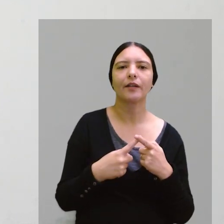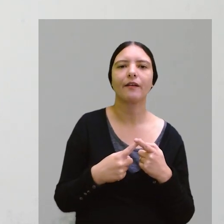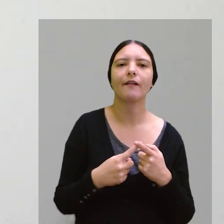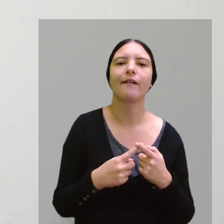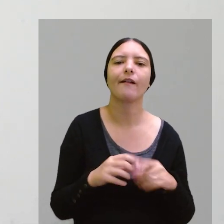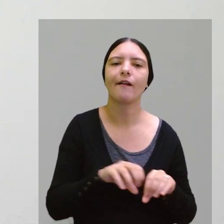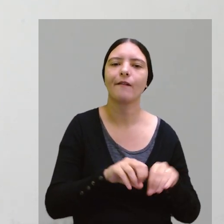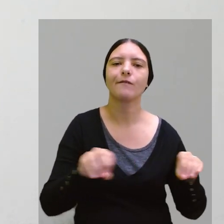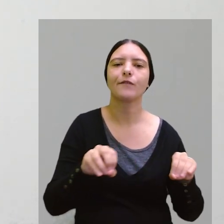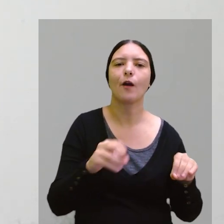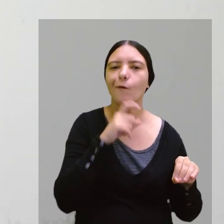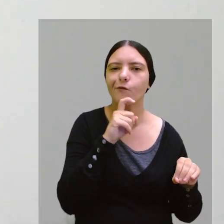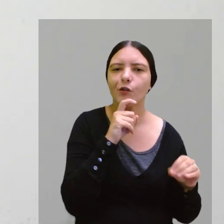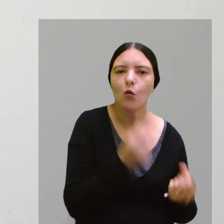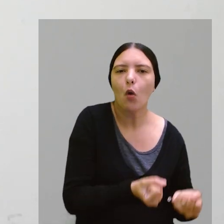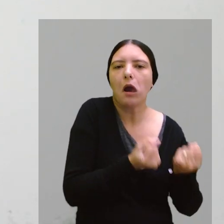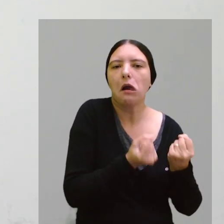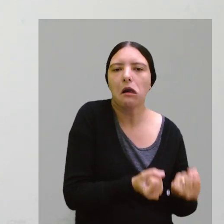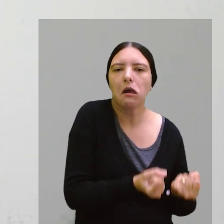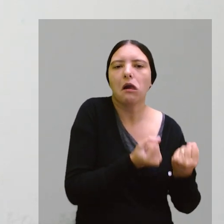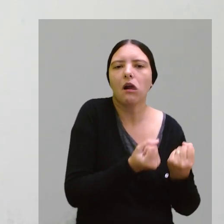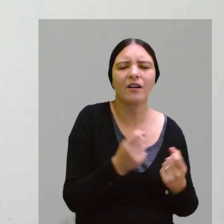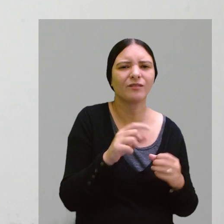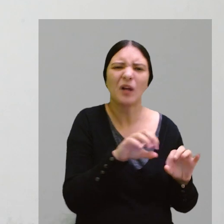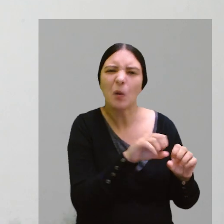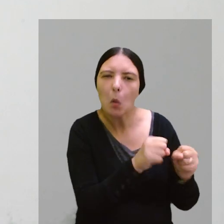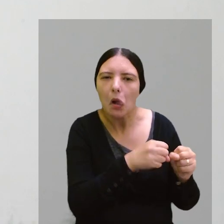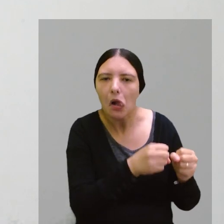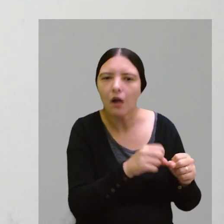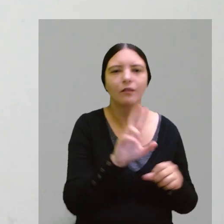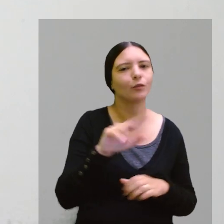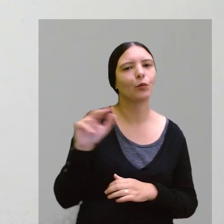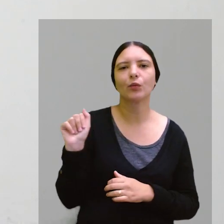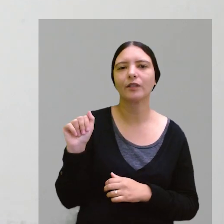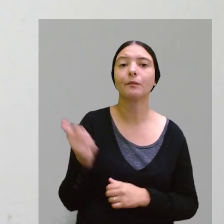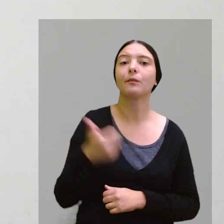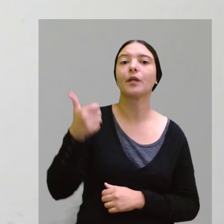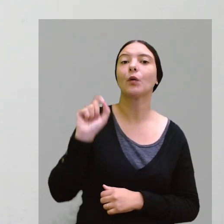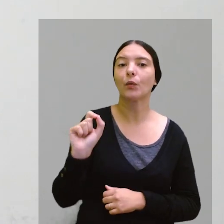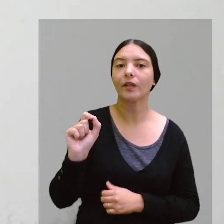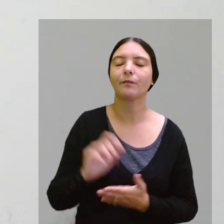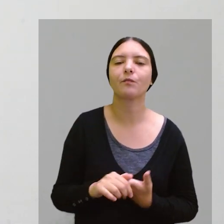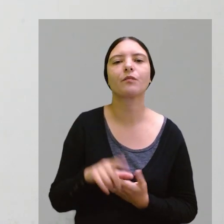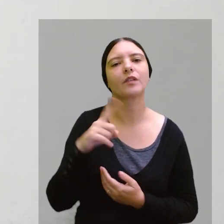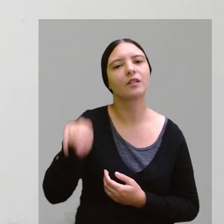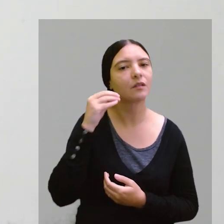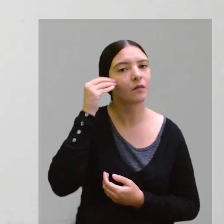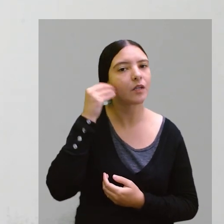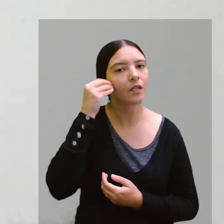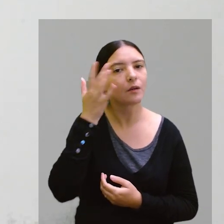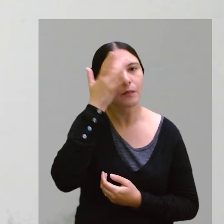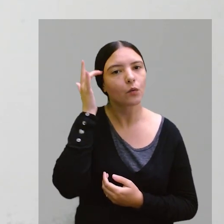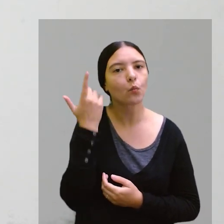frio? Entende? Bater em ferro frio. Nunca você vai moldar nada. É preferível vocês pegarem e adquirir essa experiência dos